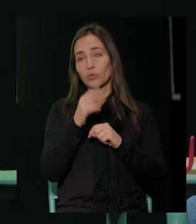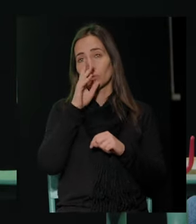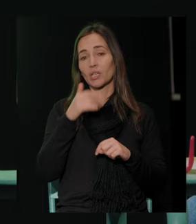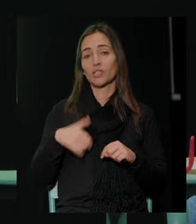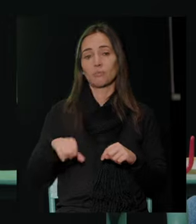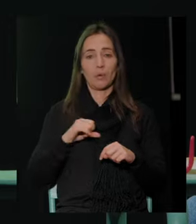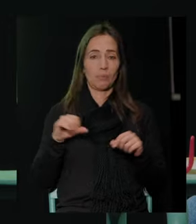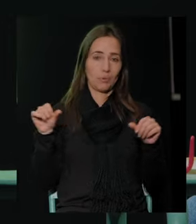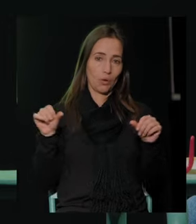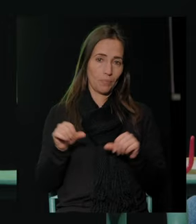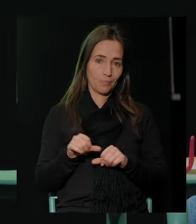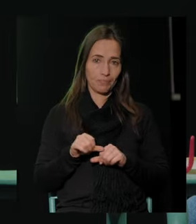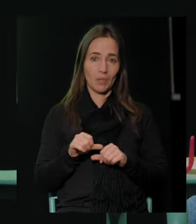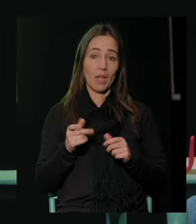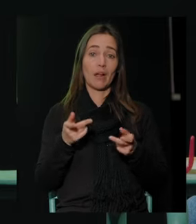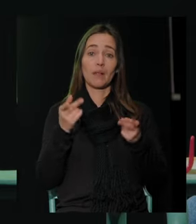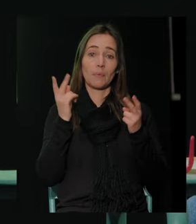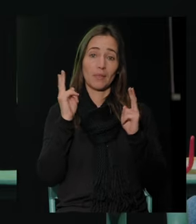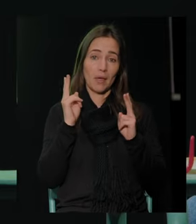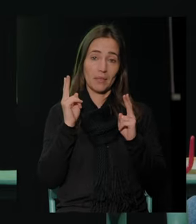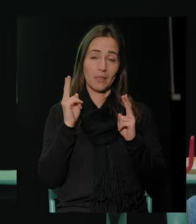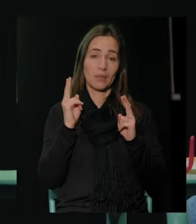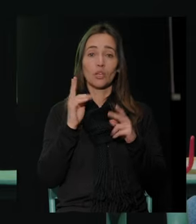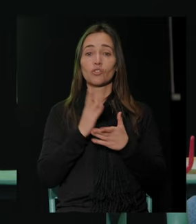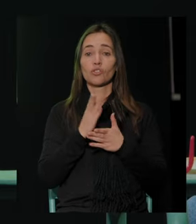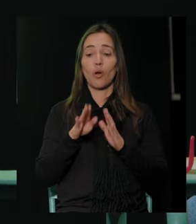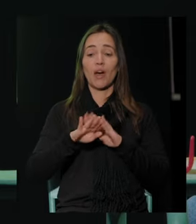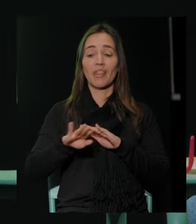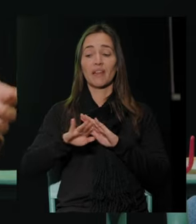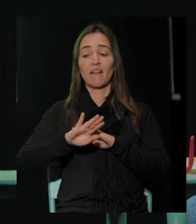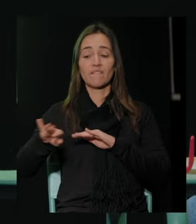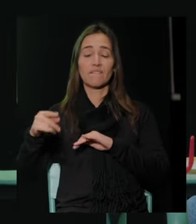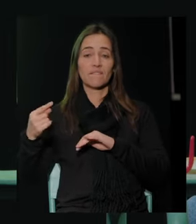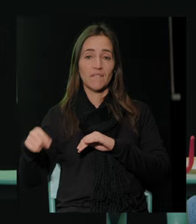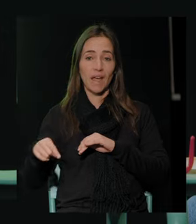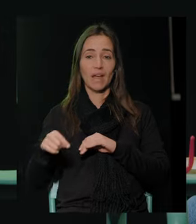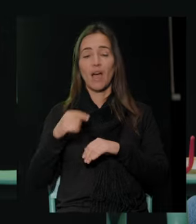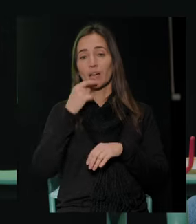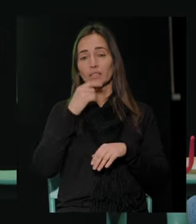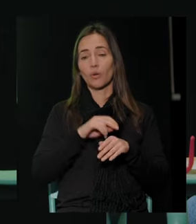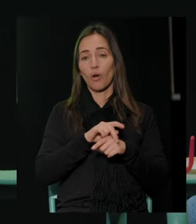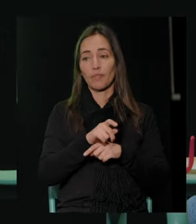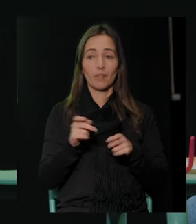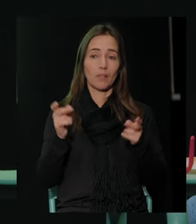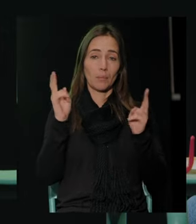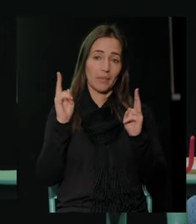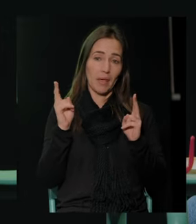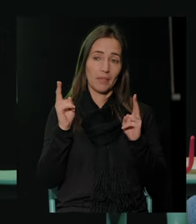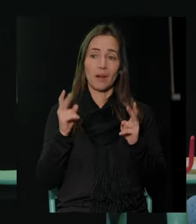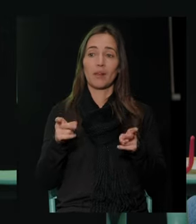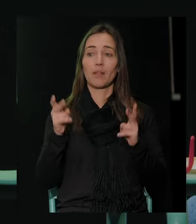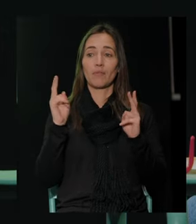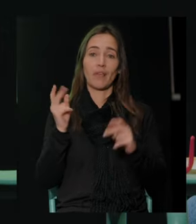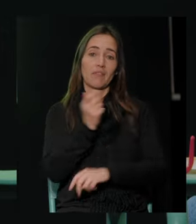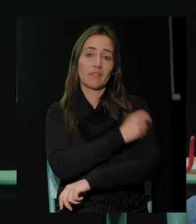então ainda é pior. A liberdade é só usada pela direita ou pela extrema-direita. Vimos também durante o Covid, a liberdade era quase só a liberdade de não